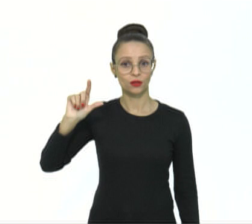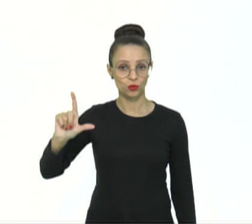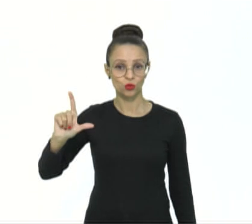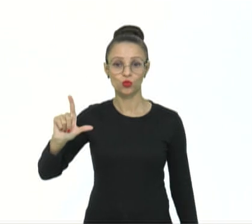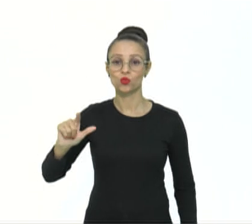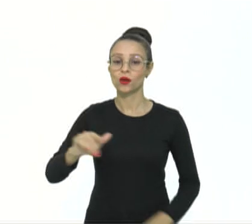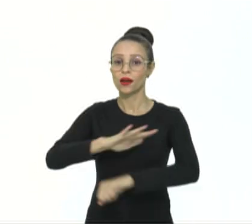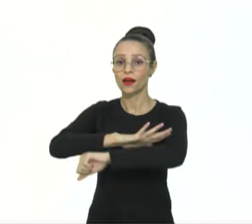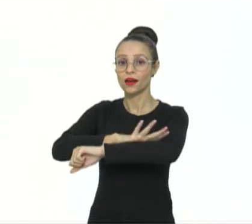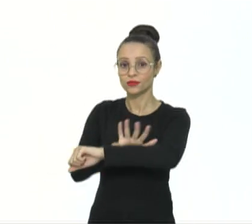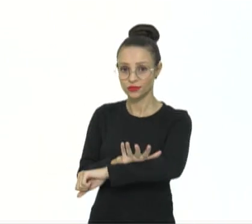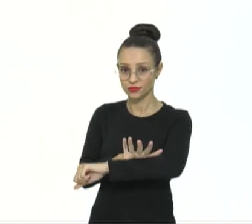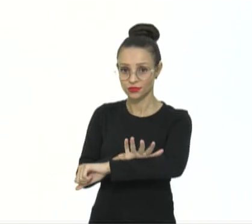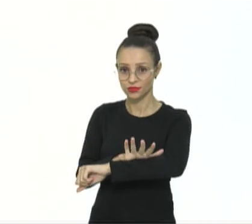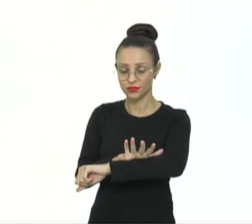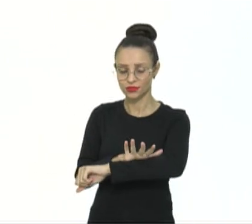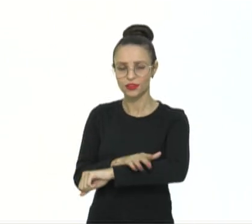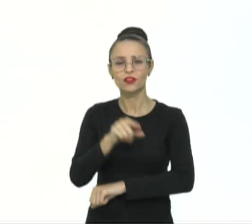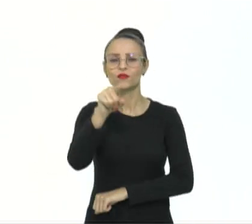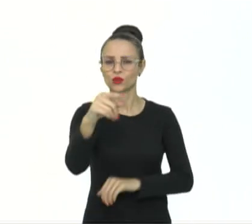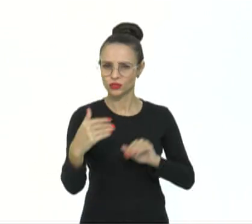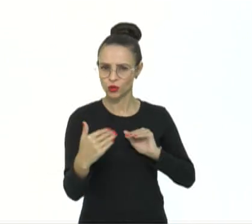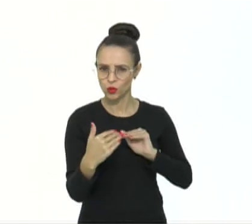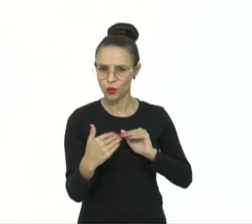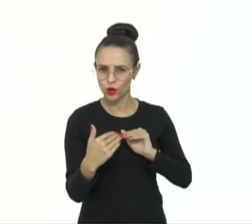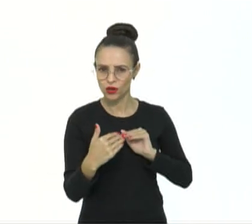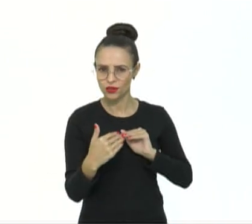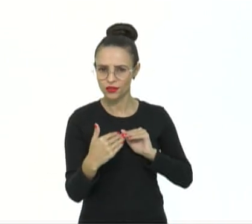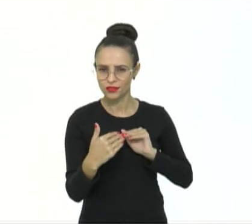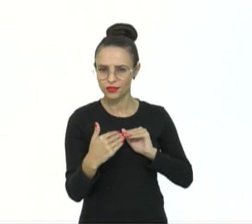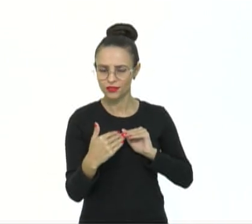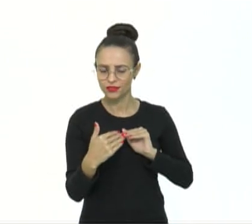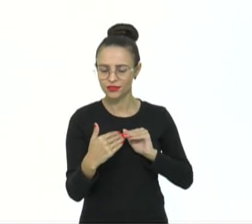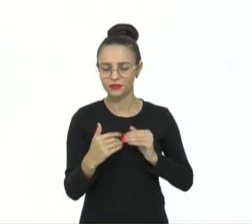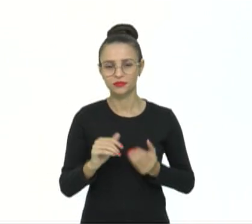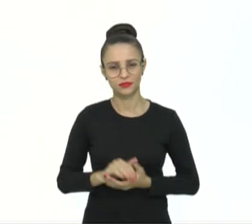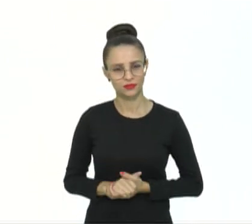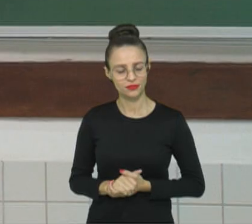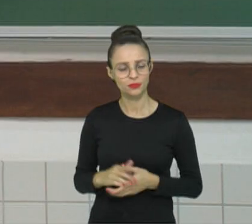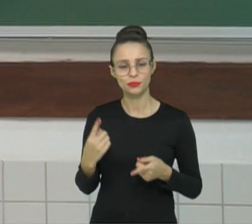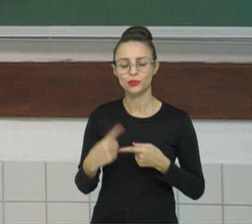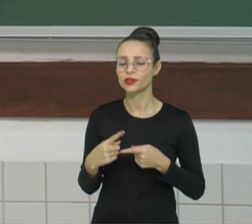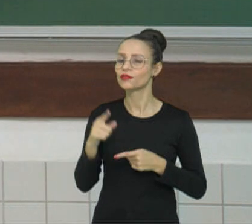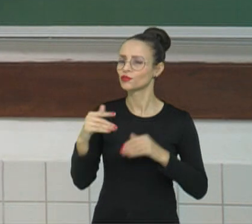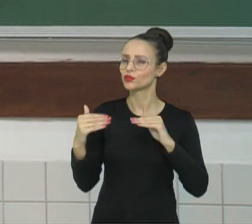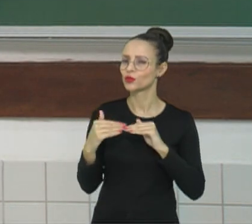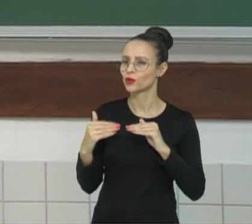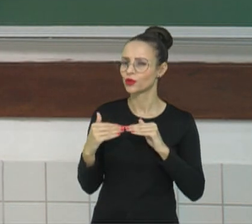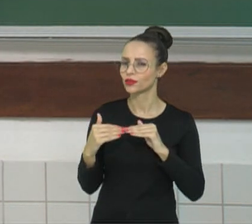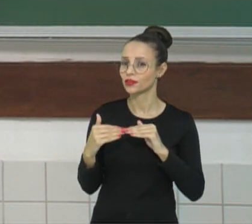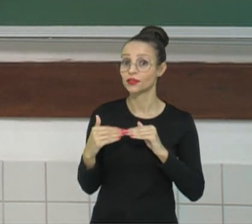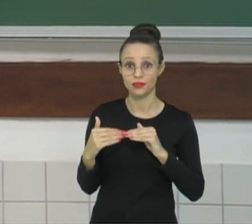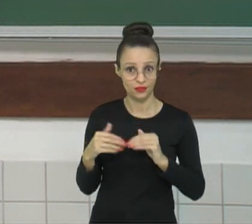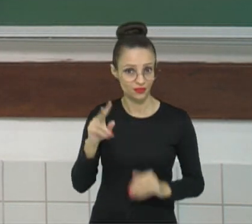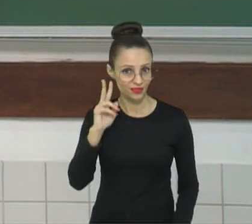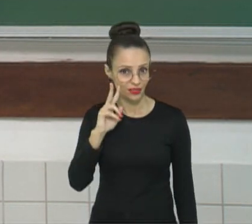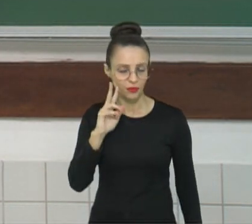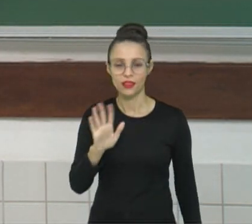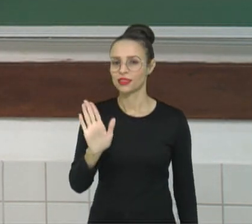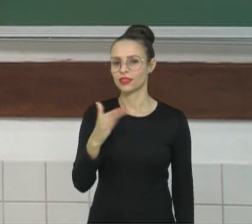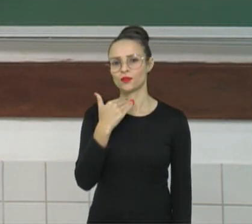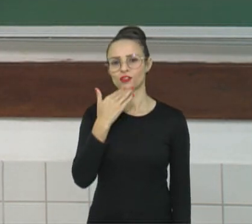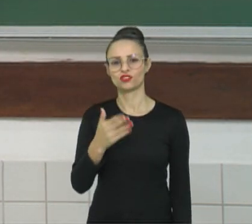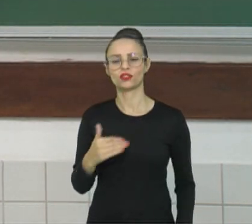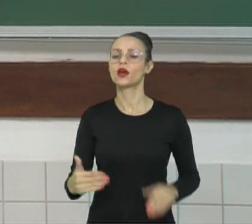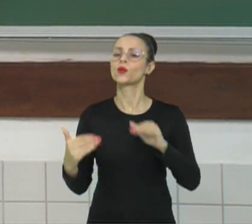Luiza racista. Você concorda com essa hashtag? Por que você concorda? Lembrando, não adianta